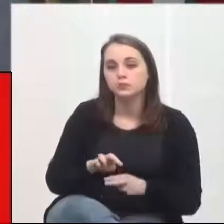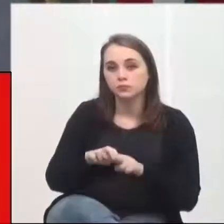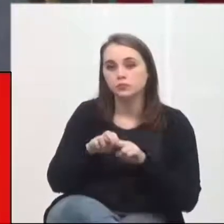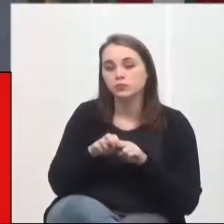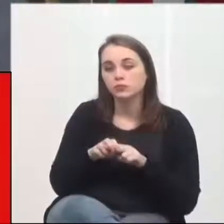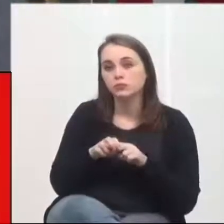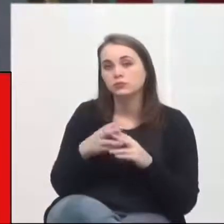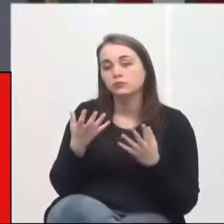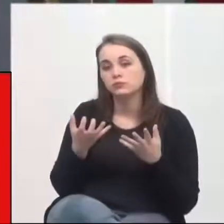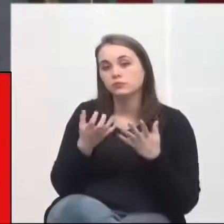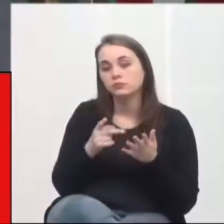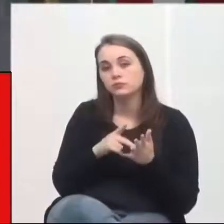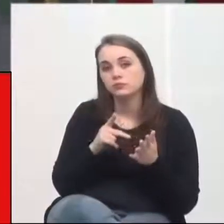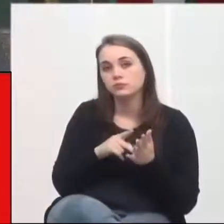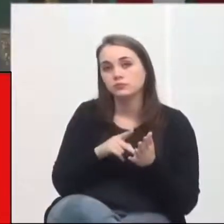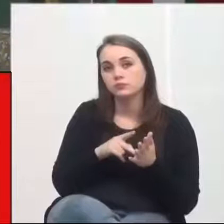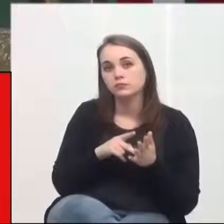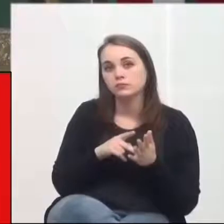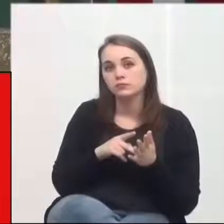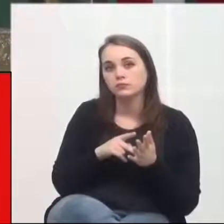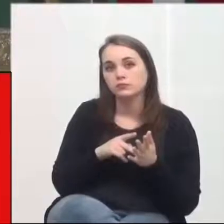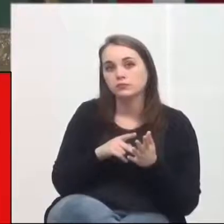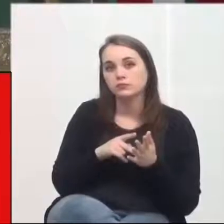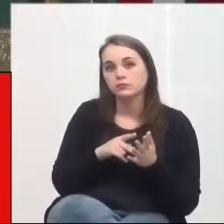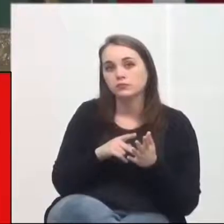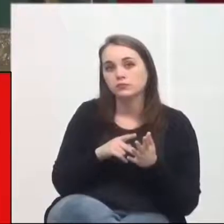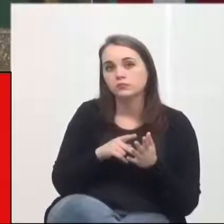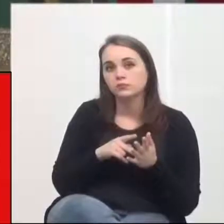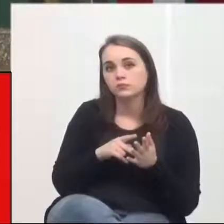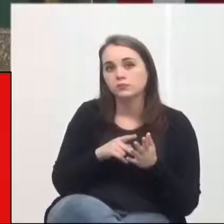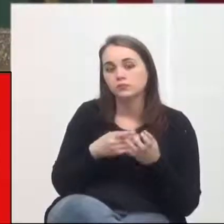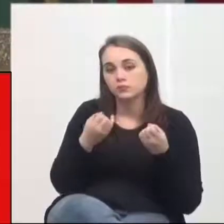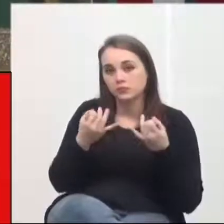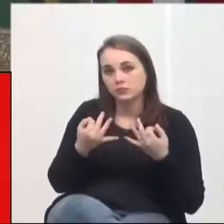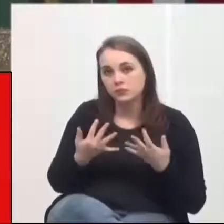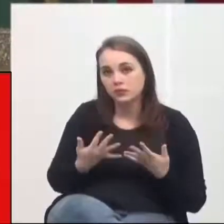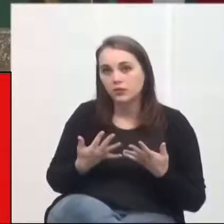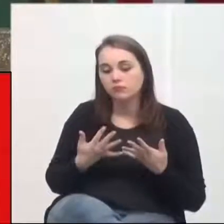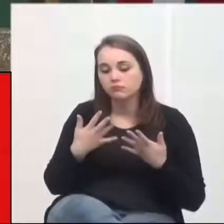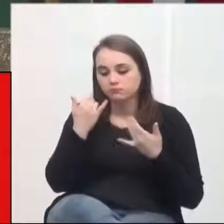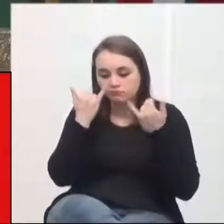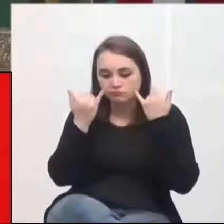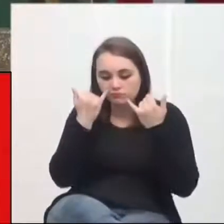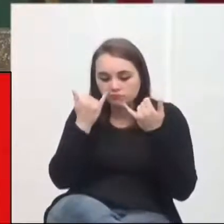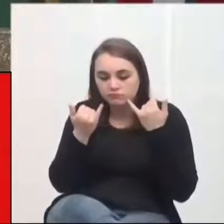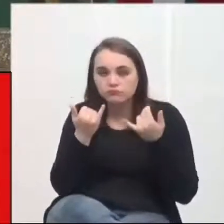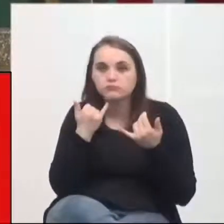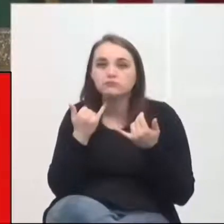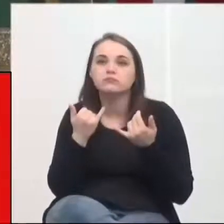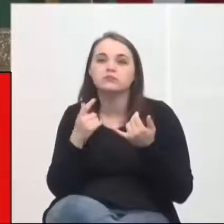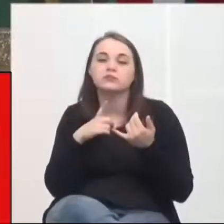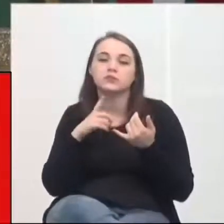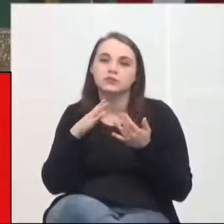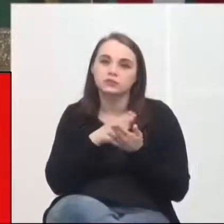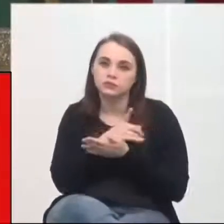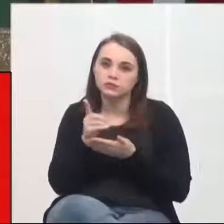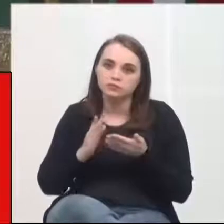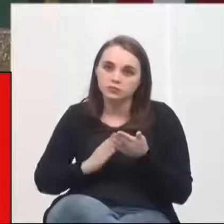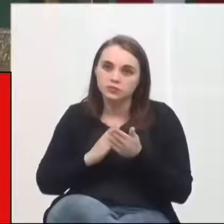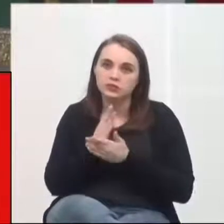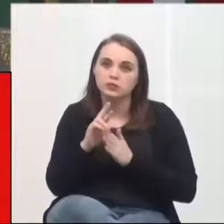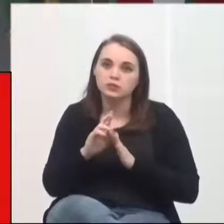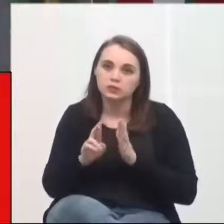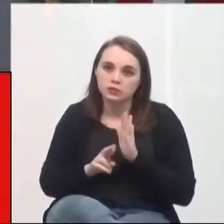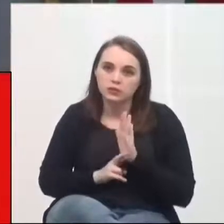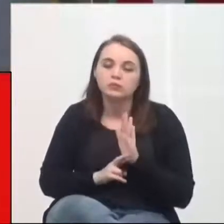senhor presidente, eu gostaria, sinceramente, até para elucidar as informações trazidas, que eu tivesse a aprovação do requerimento